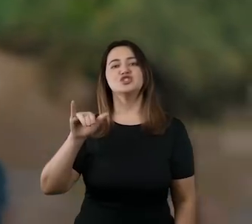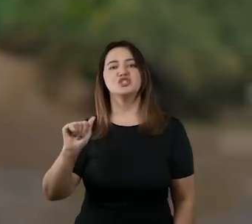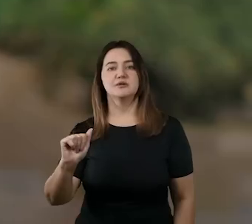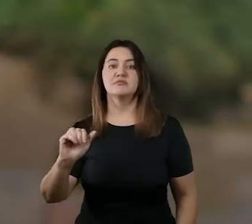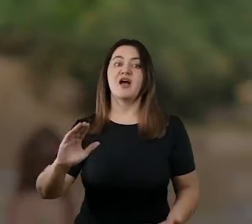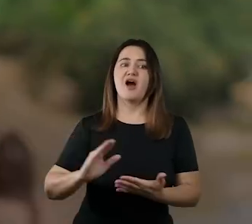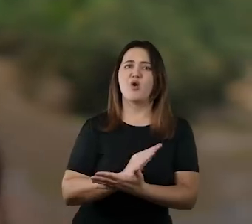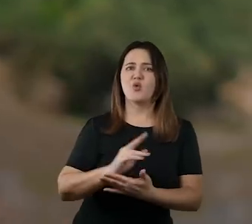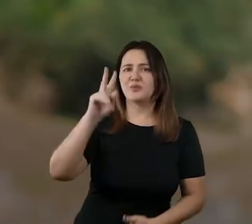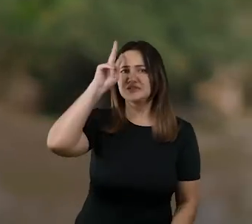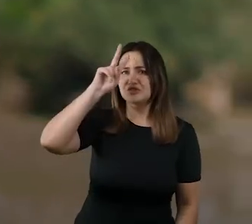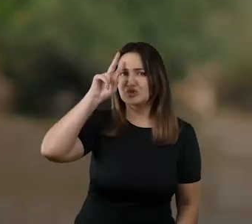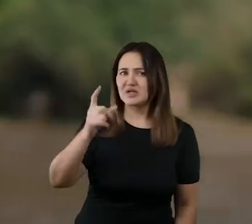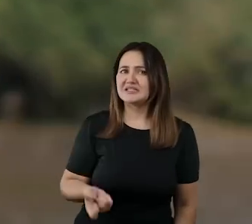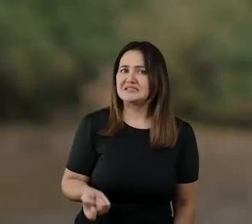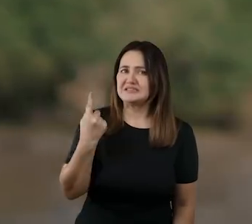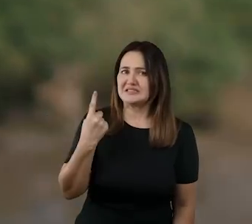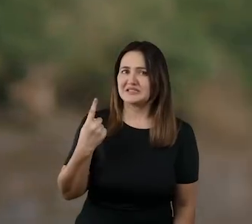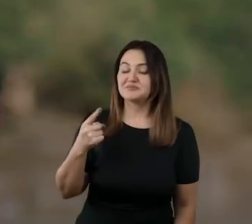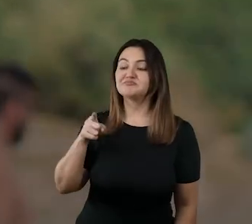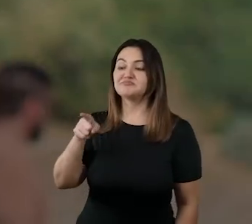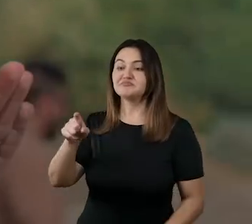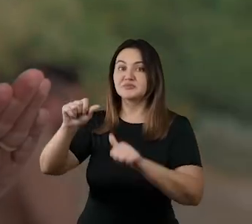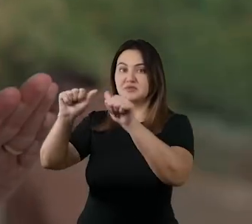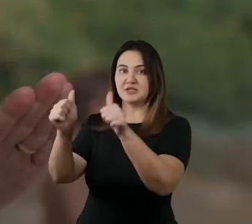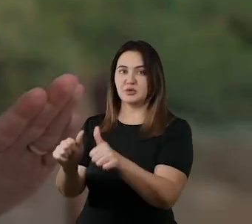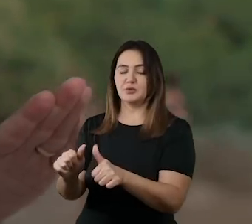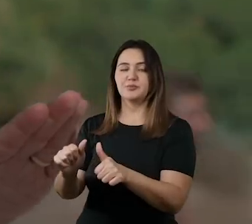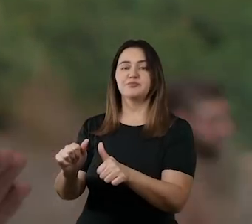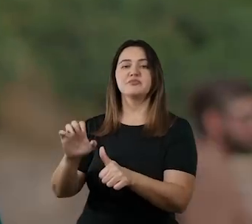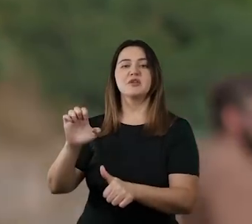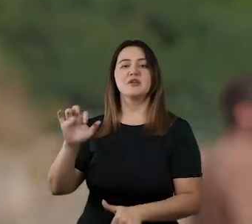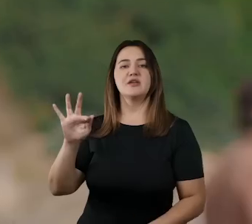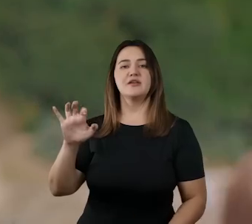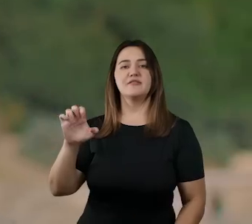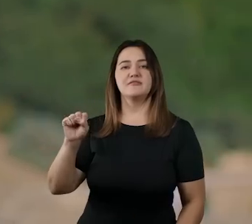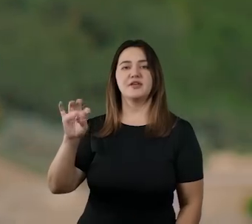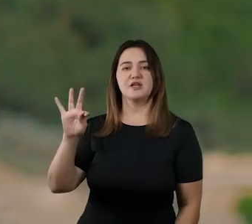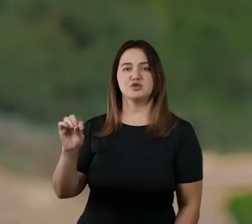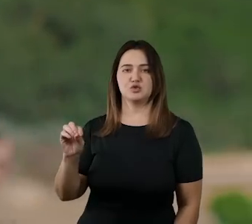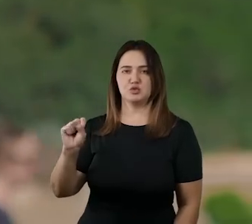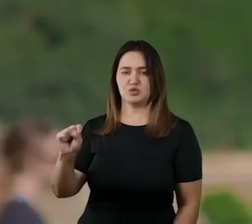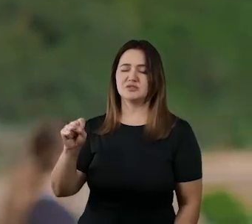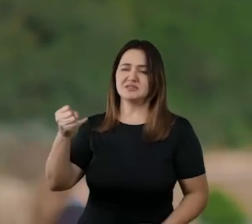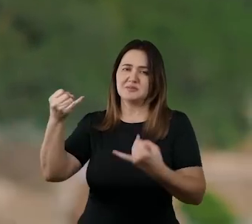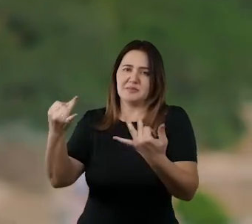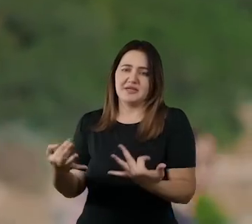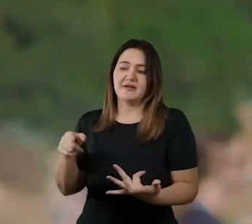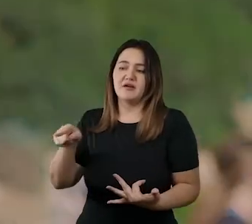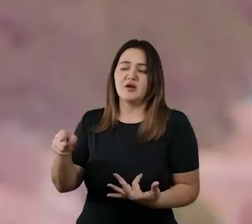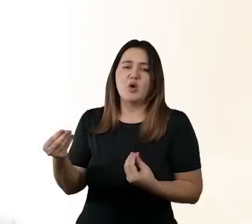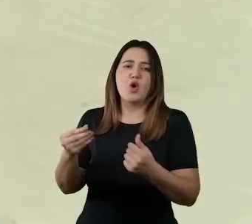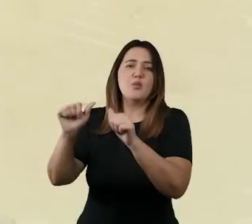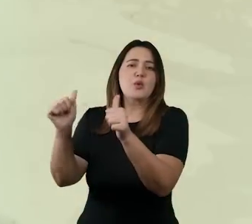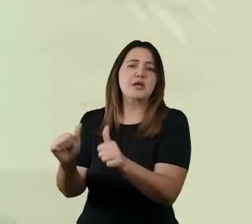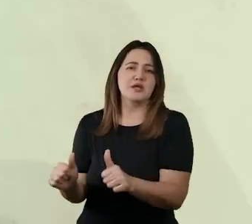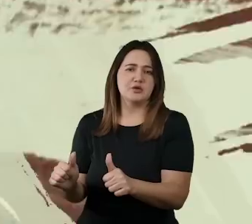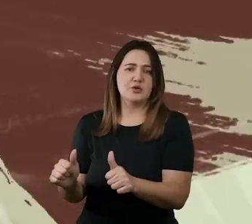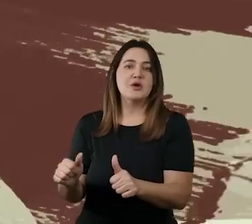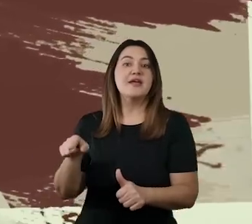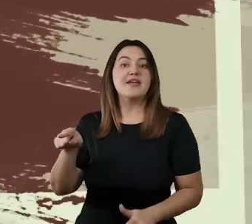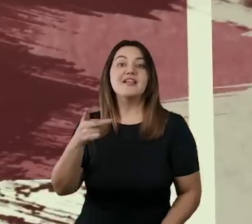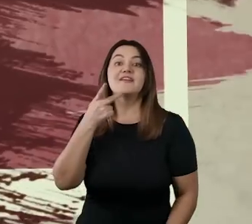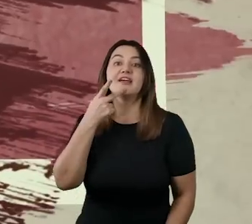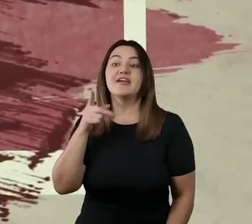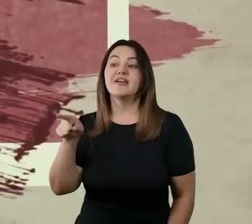bem estranhas, como é o caso de Hefestos. Há várias versões para o seu nascimento. Uma delas diz que Hefestos era filho apenas